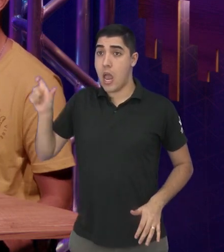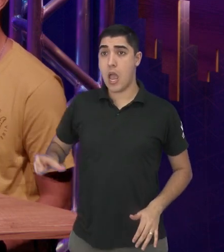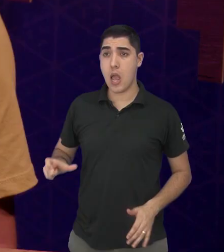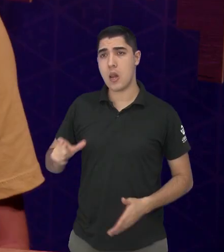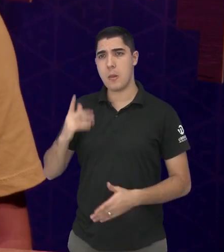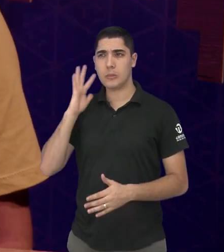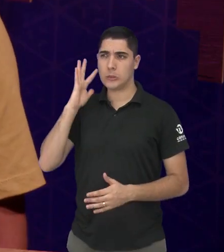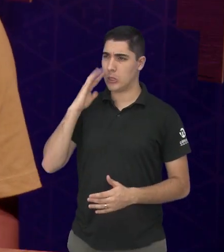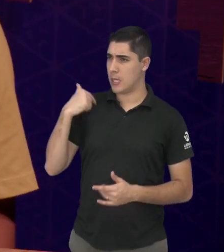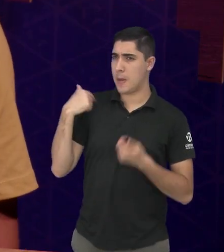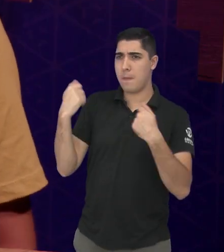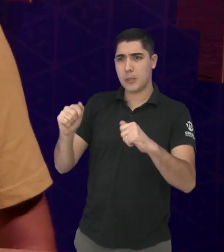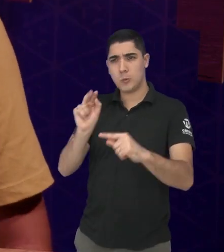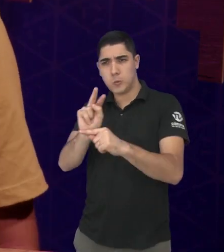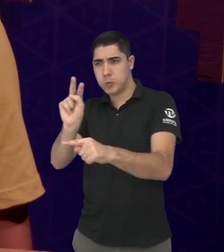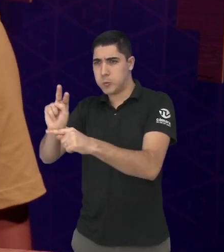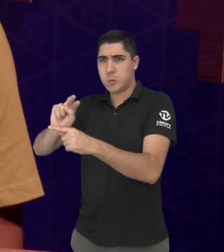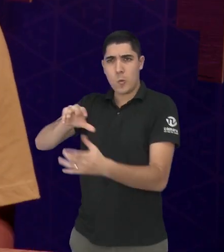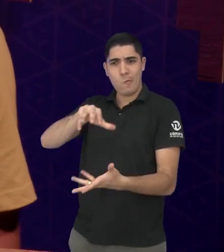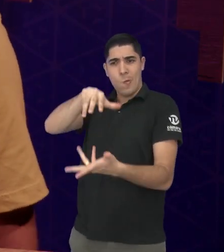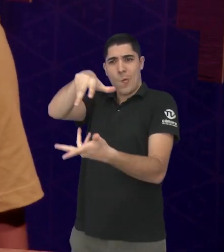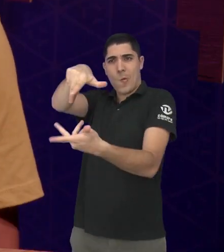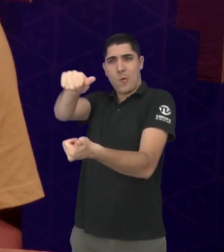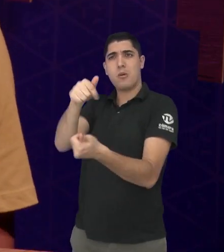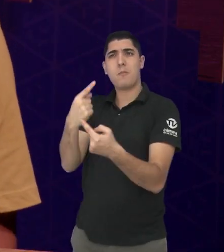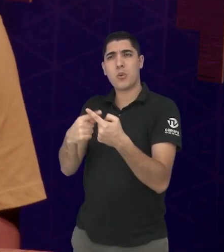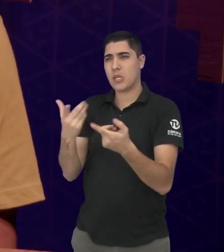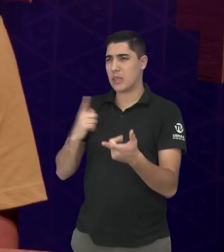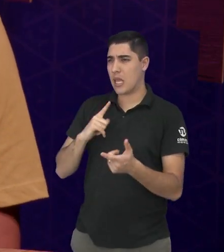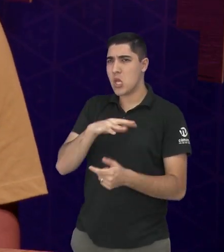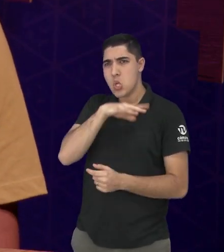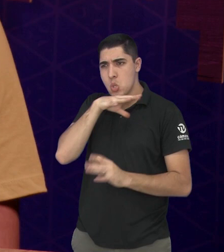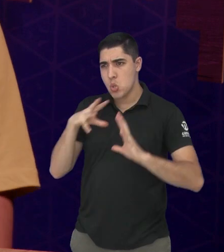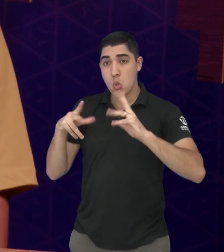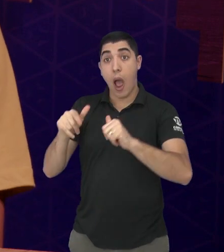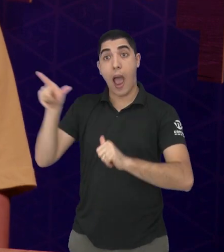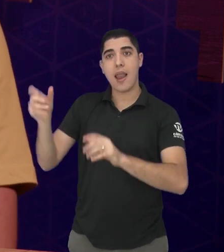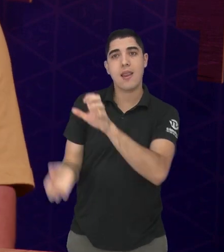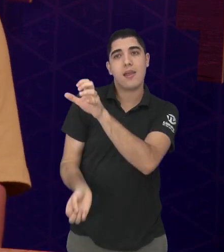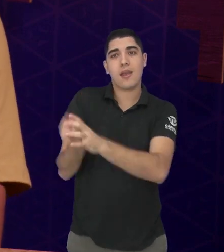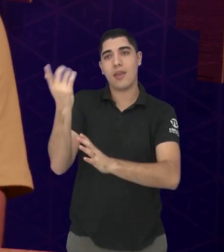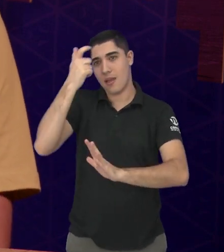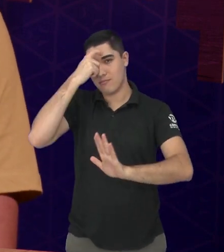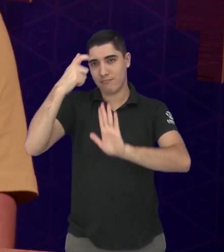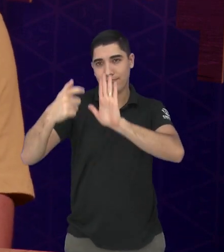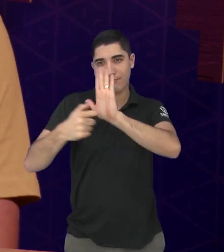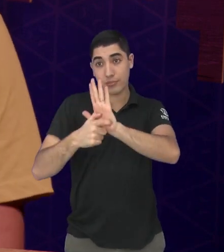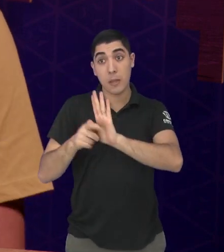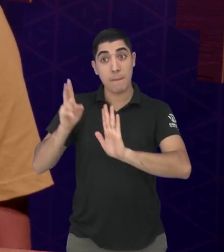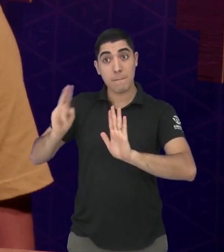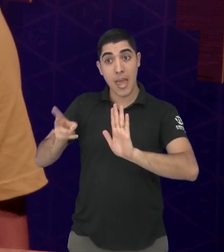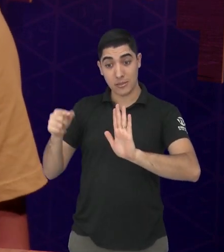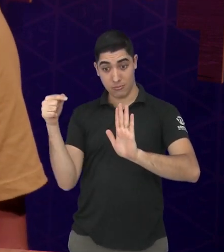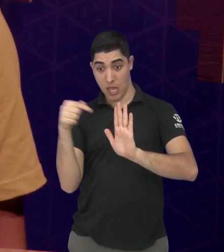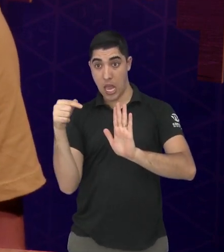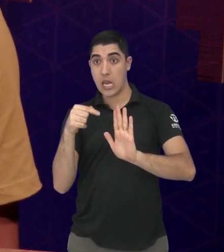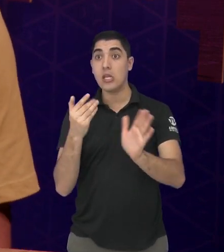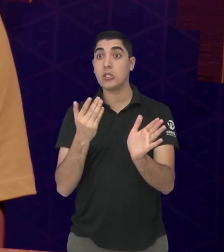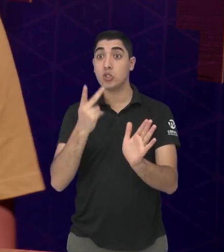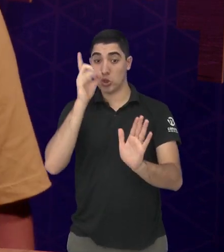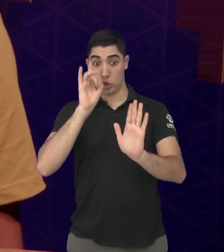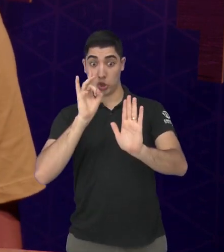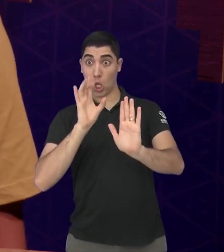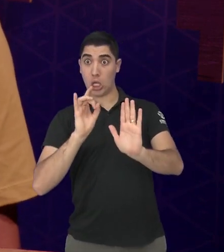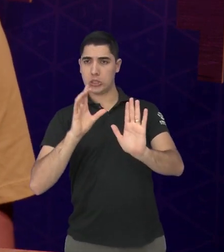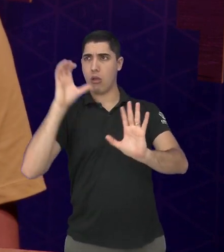de... Nossa, eu preciso proteger o mundo inteiro porque tá dando muito ruim. Ele cria uma inteligência artificial que se